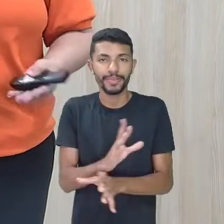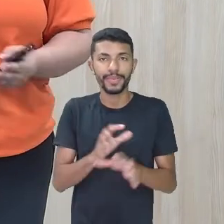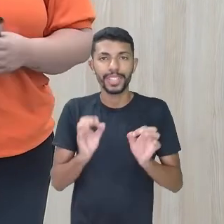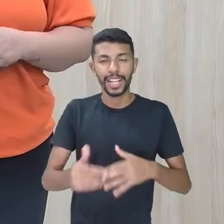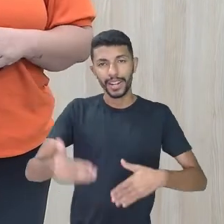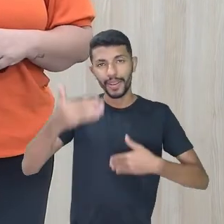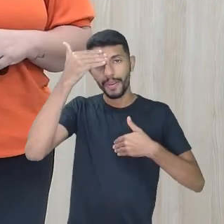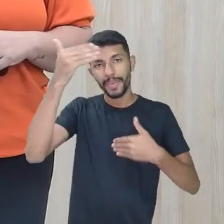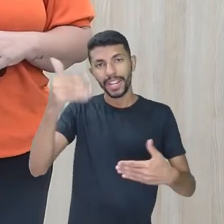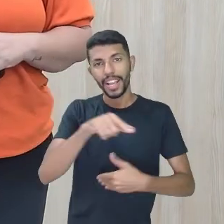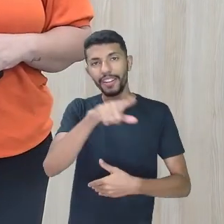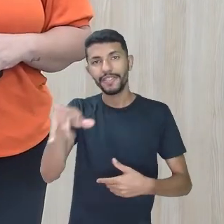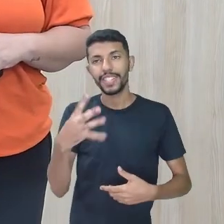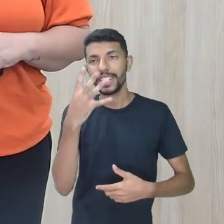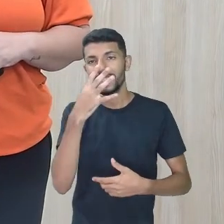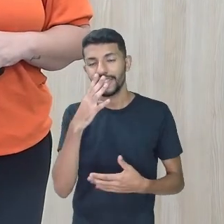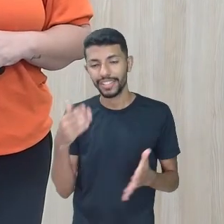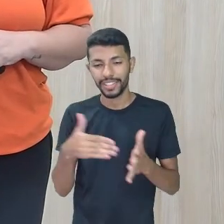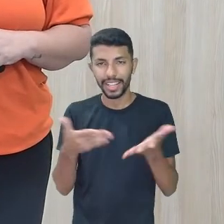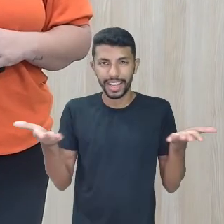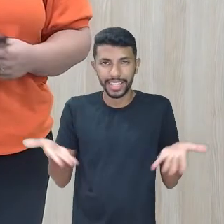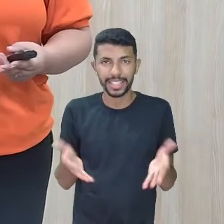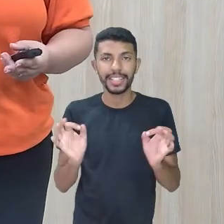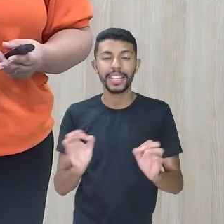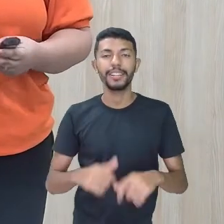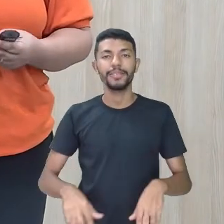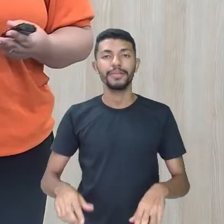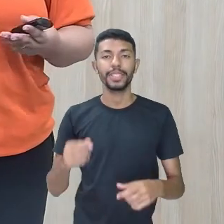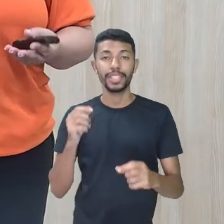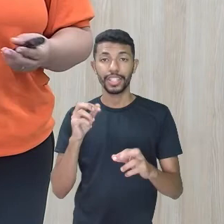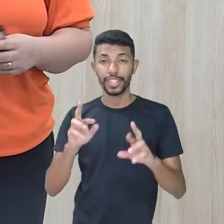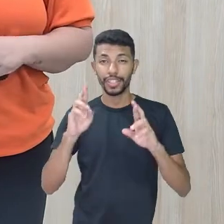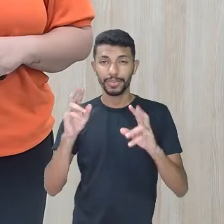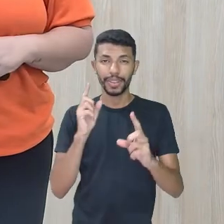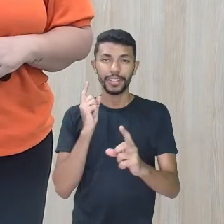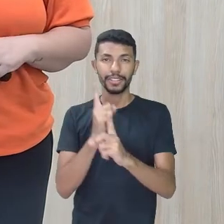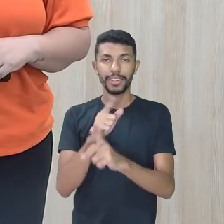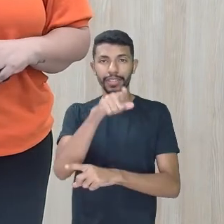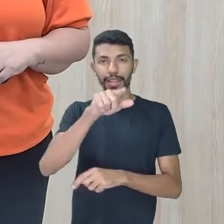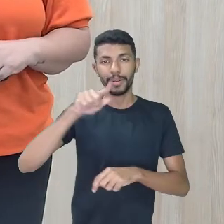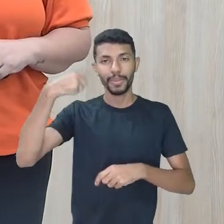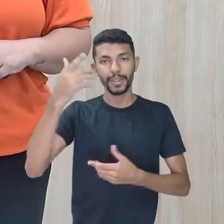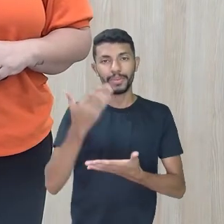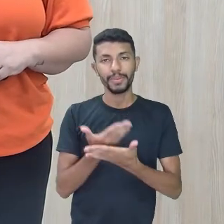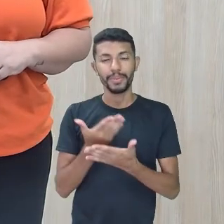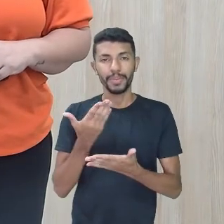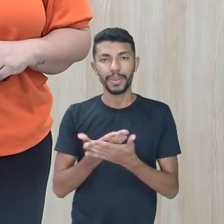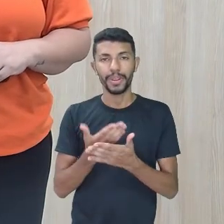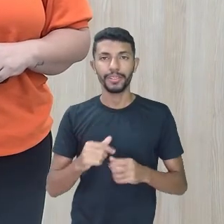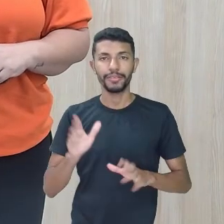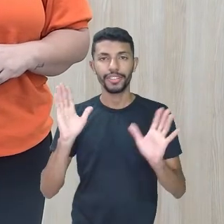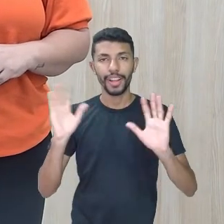agradeço vocês terem ficado até aqui e te espero no nosso próximo momento. Até mais!